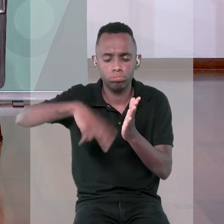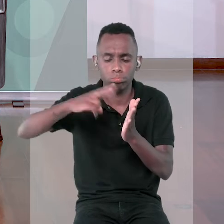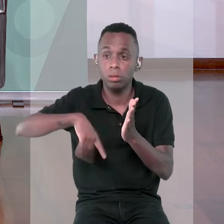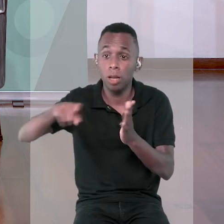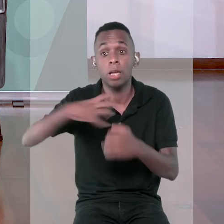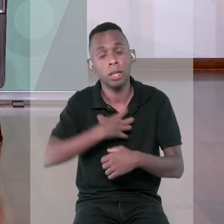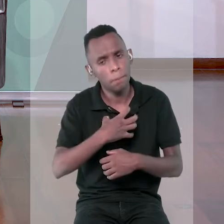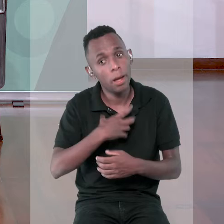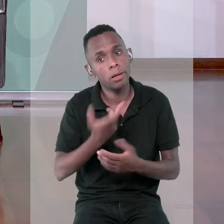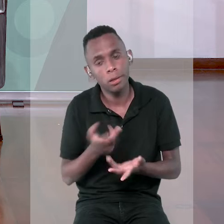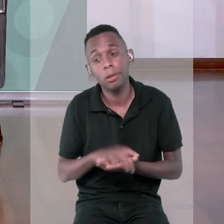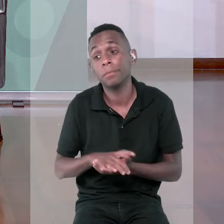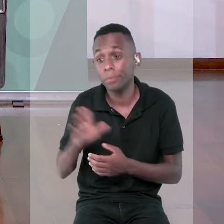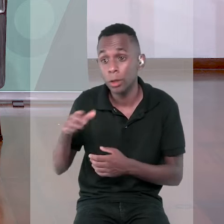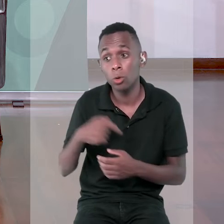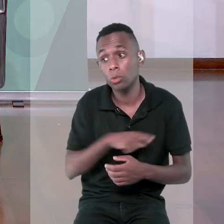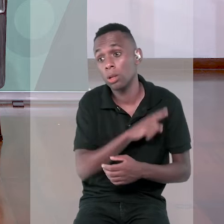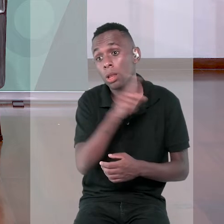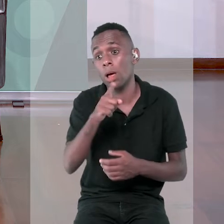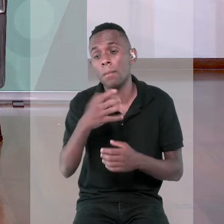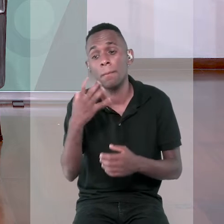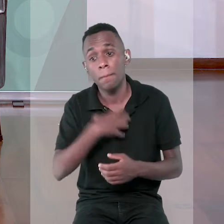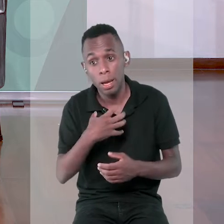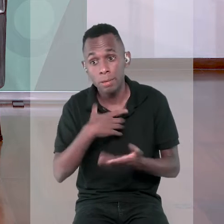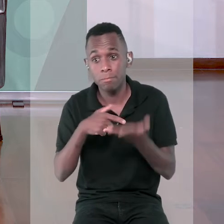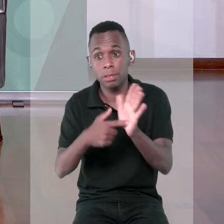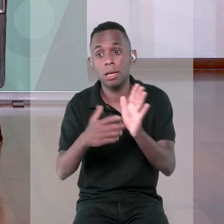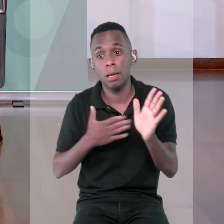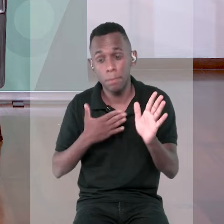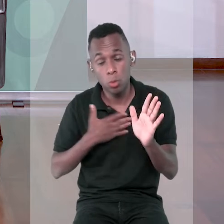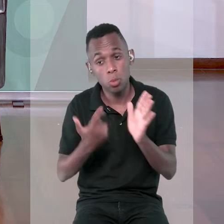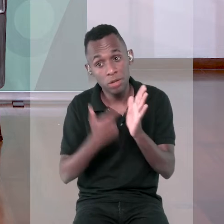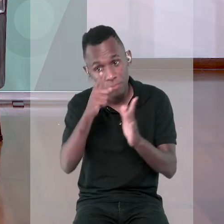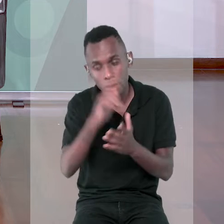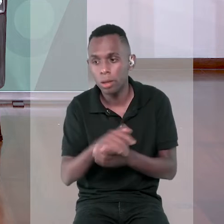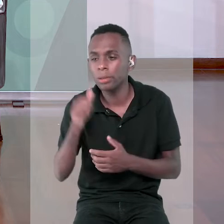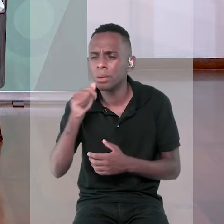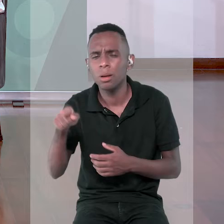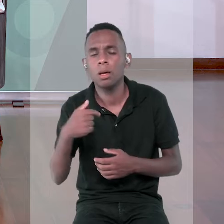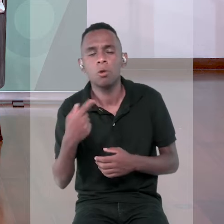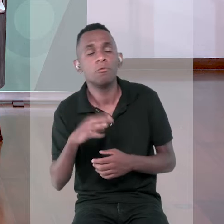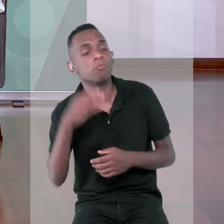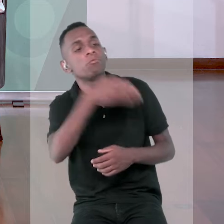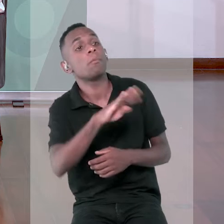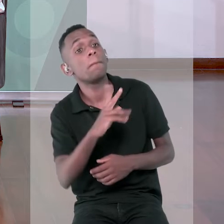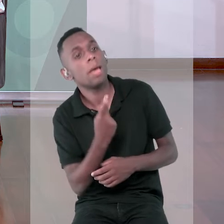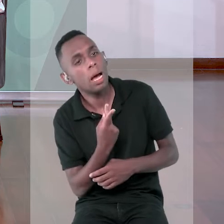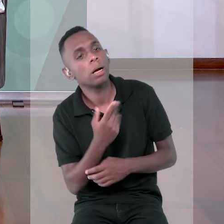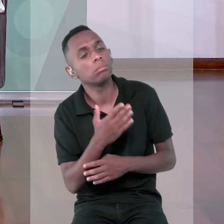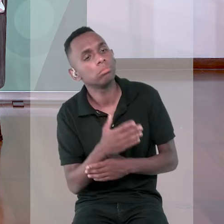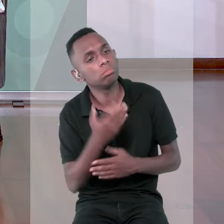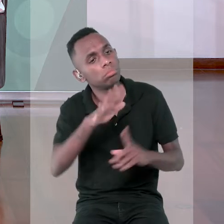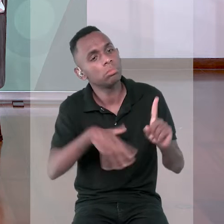da Bahia. Eu falei, Patrícia, estou indo para a Bahia lançar meu livro lá. E essa moça resolveu, falou, não, eu vou para Belo Horizonte para